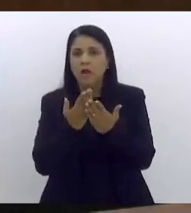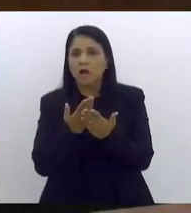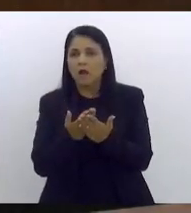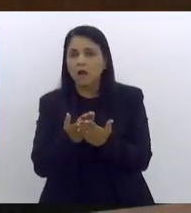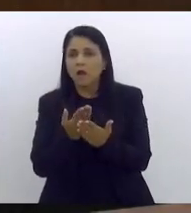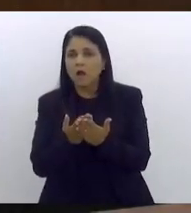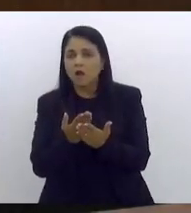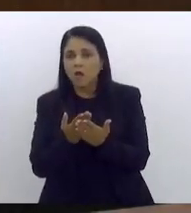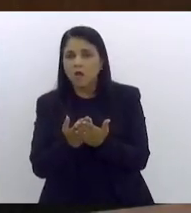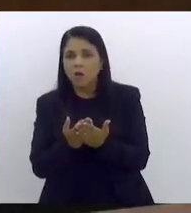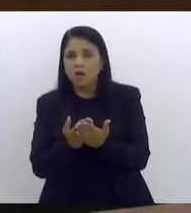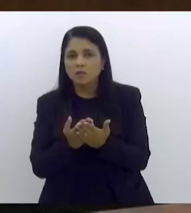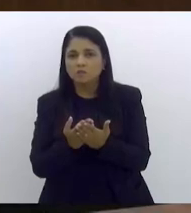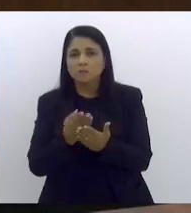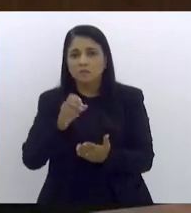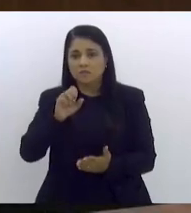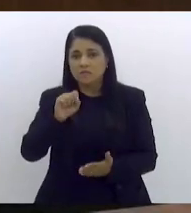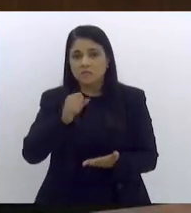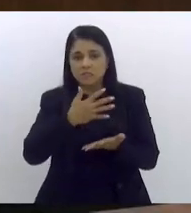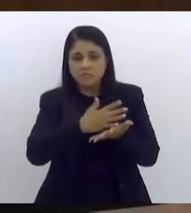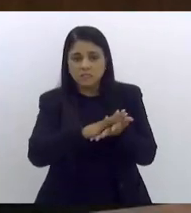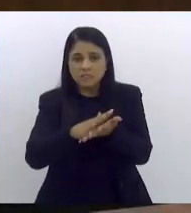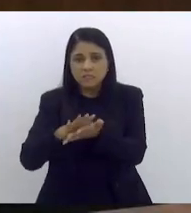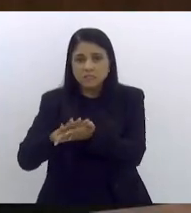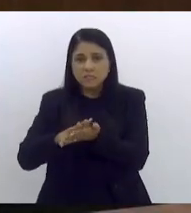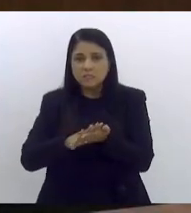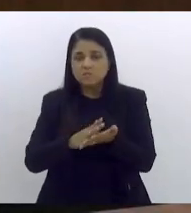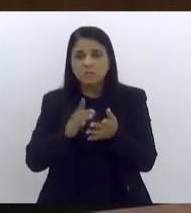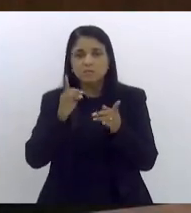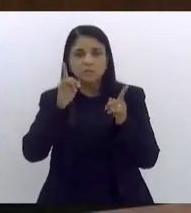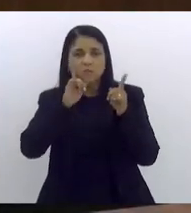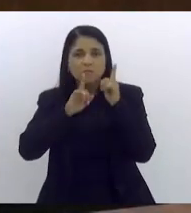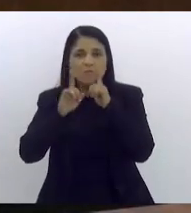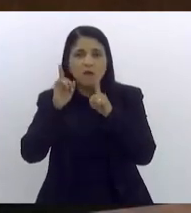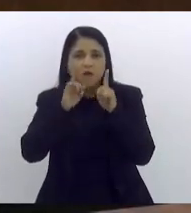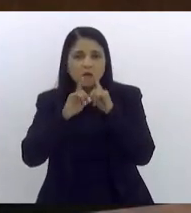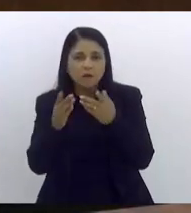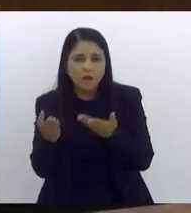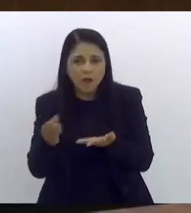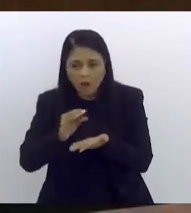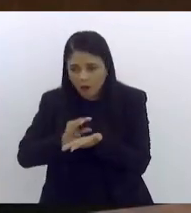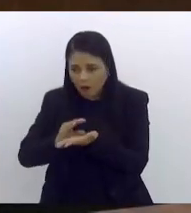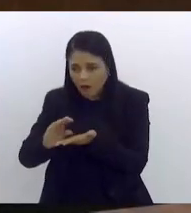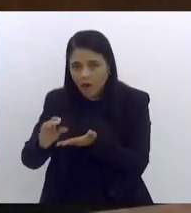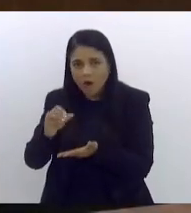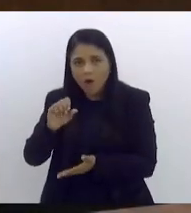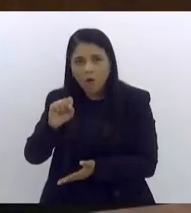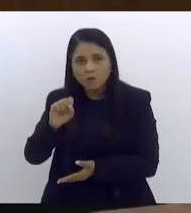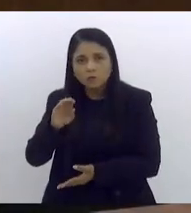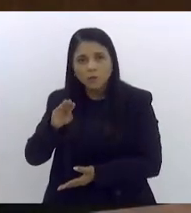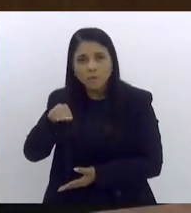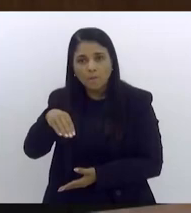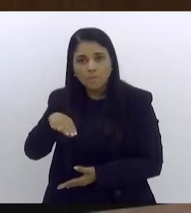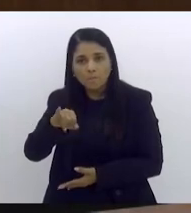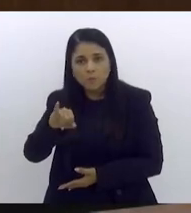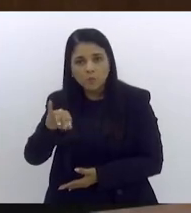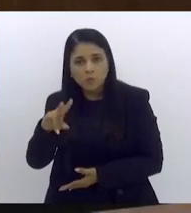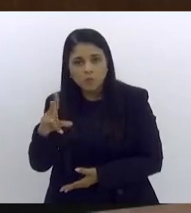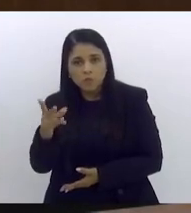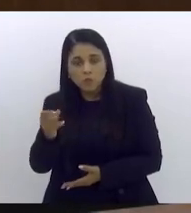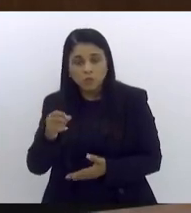de reais para a escola de samba de Maricá. Escola essa, na época criada, fundada,